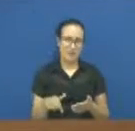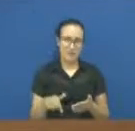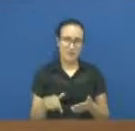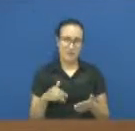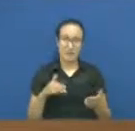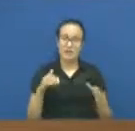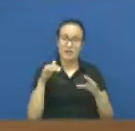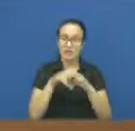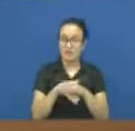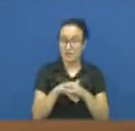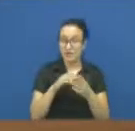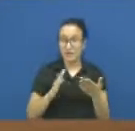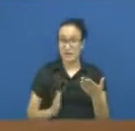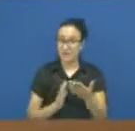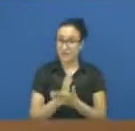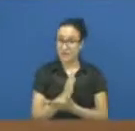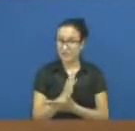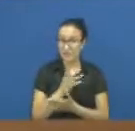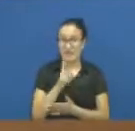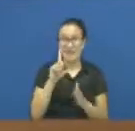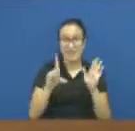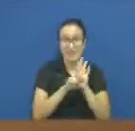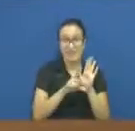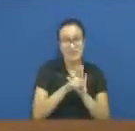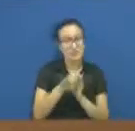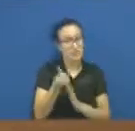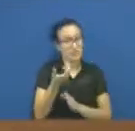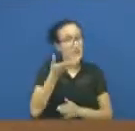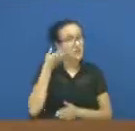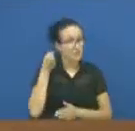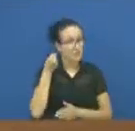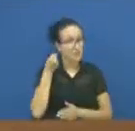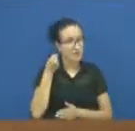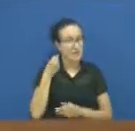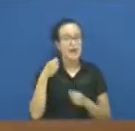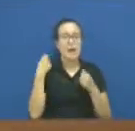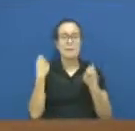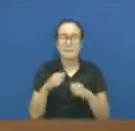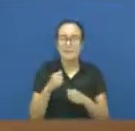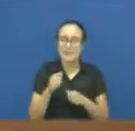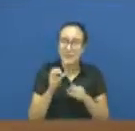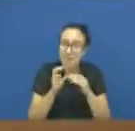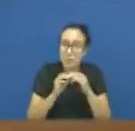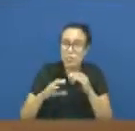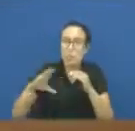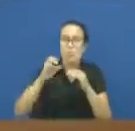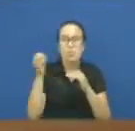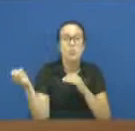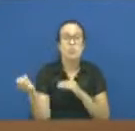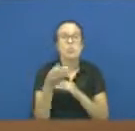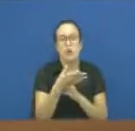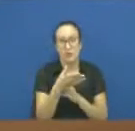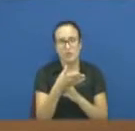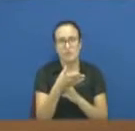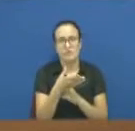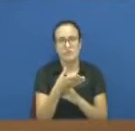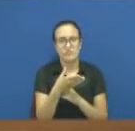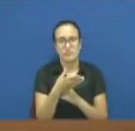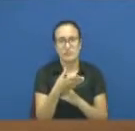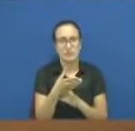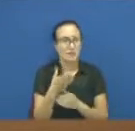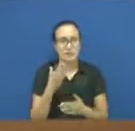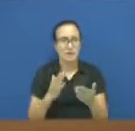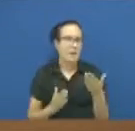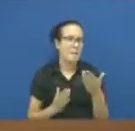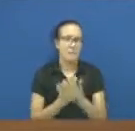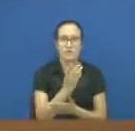final de ano, para o ano seguinte, deverá ser aberta nova rubrica orçamentária. Então, o que nós estamos fazendo aqui, nós não estamos aprovando